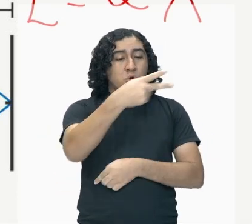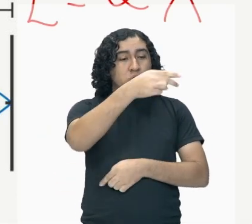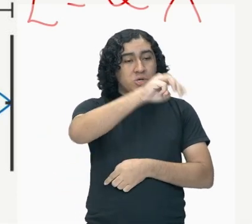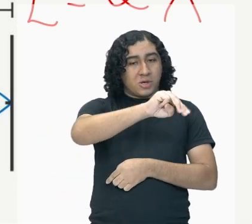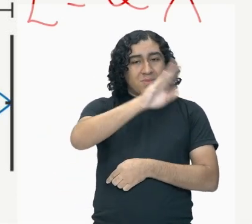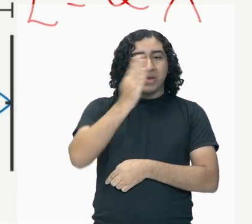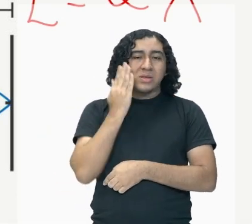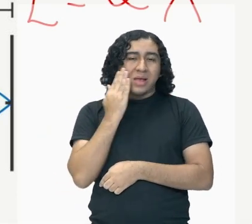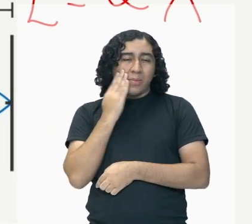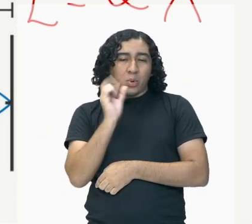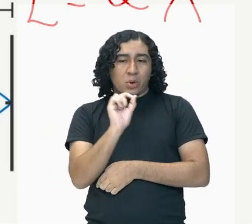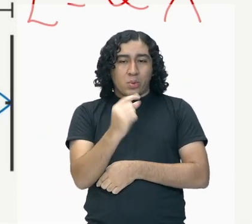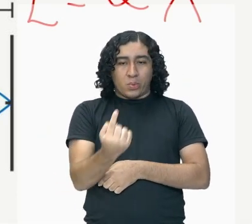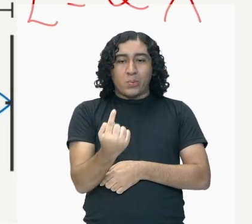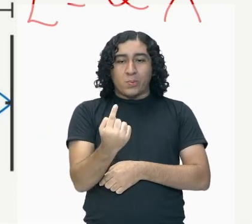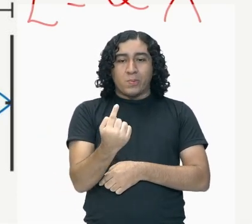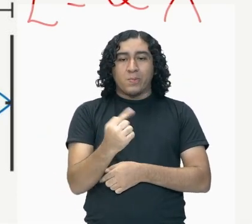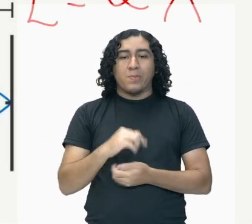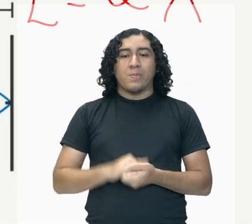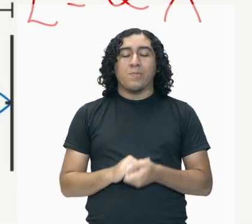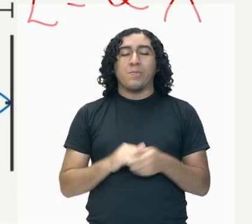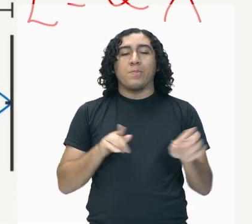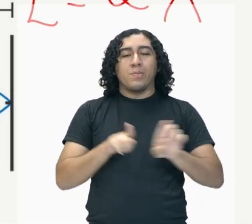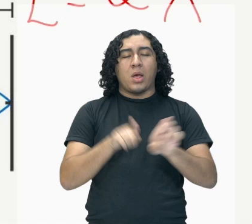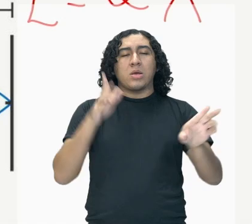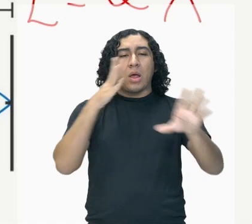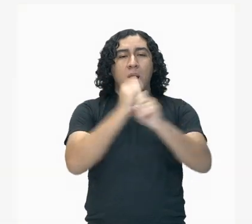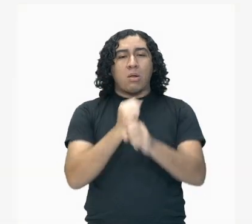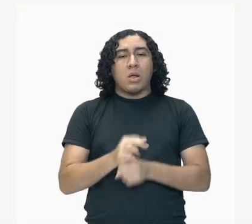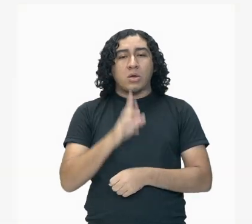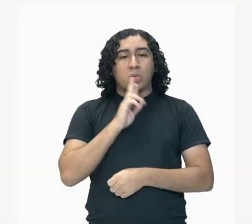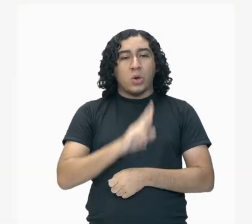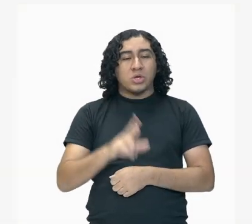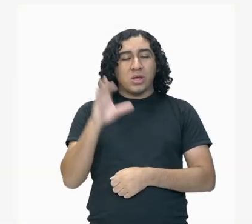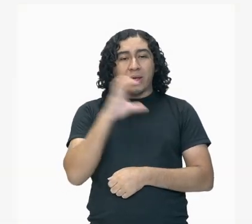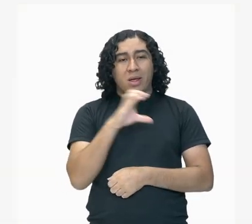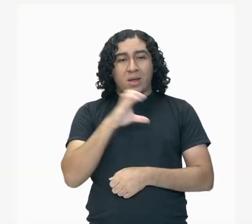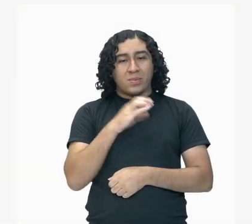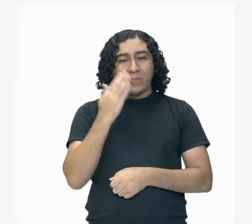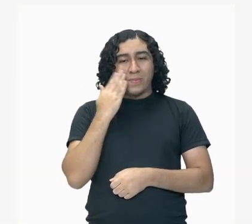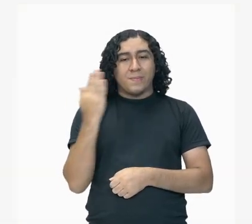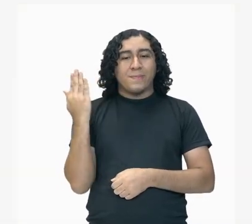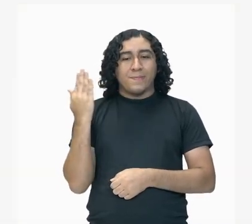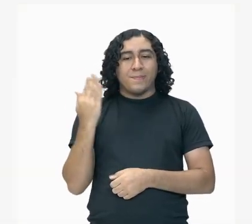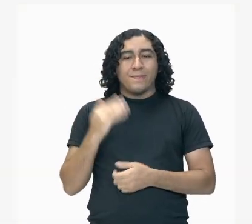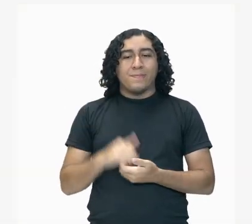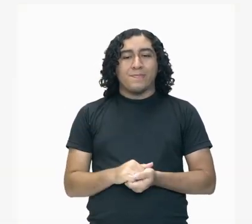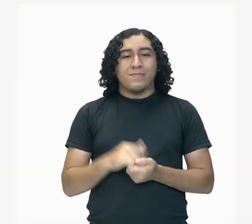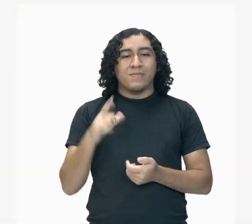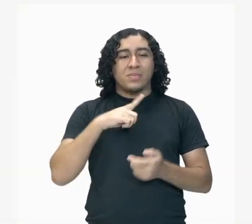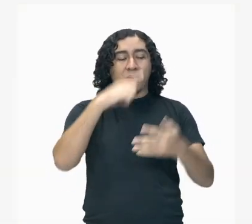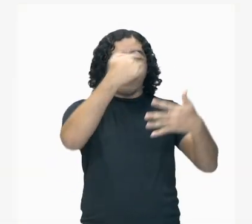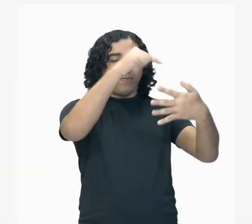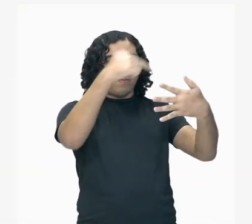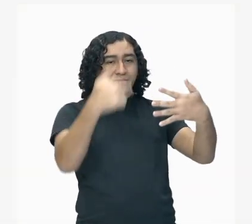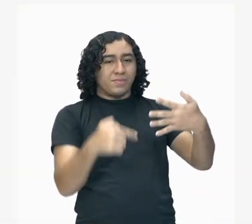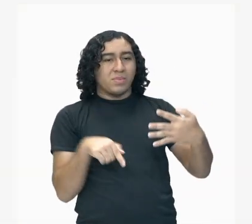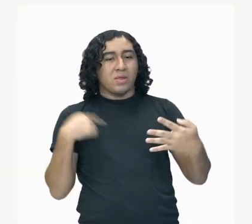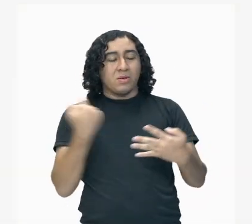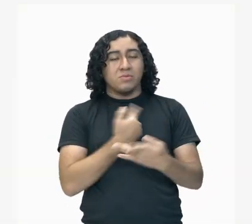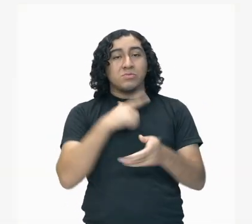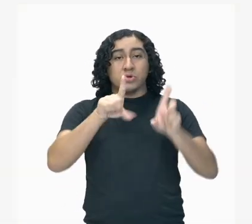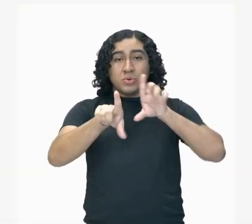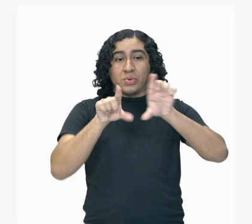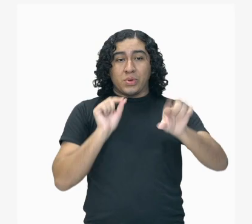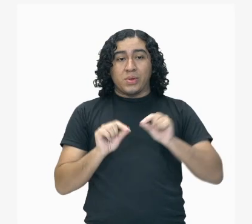comprimento de onda é 1 mas vamos ver aqui a solução bem bonitinha aqui na próxima cartela aqui tem as opções né que a gente vai marcar pra